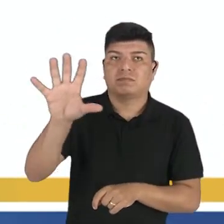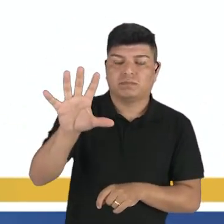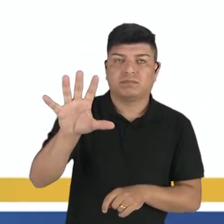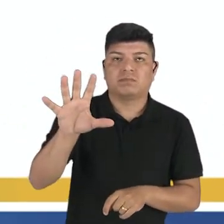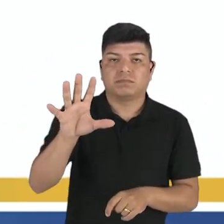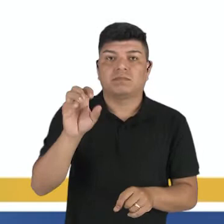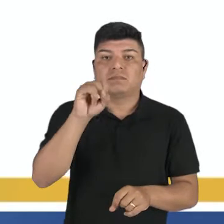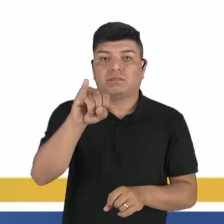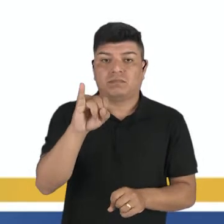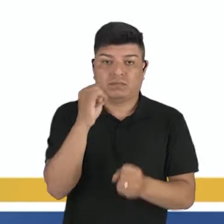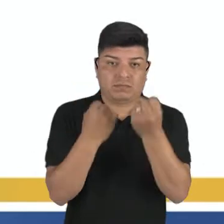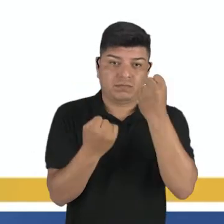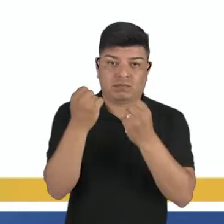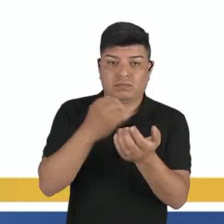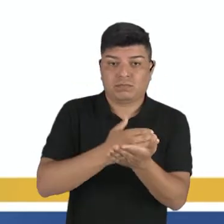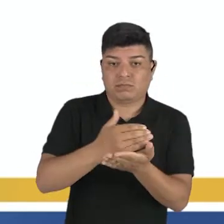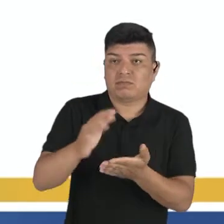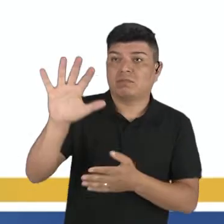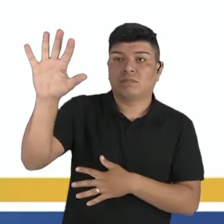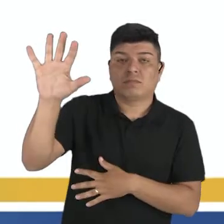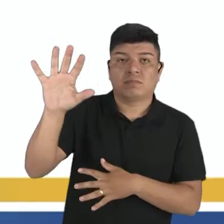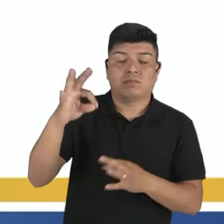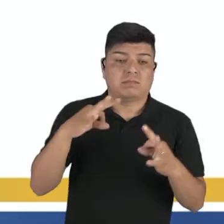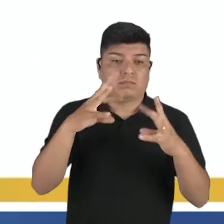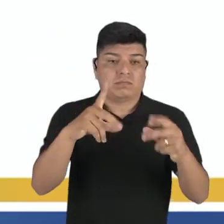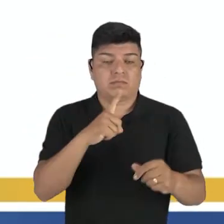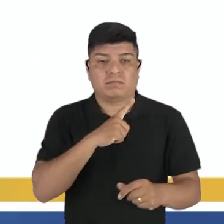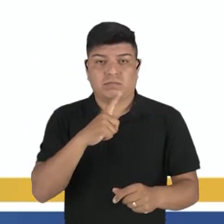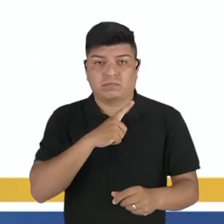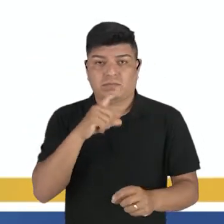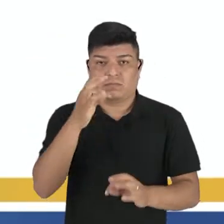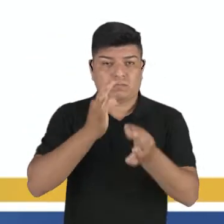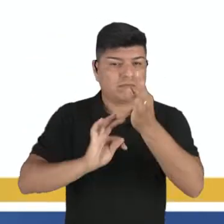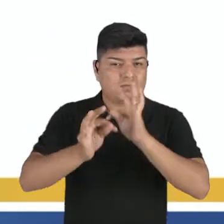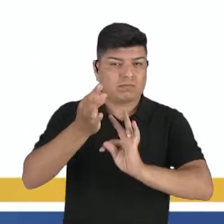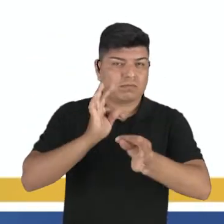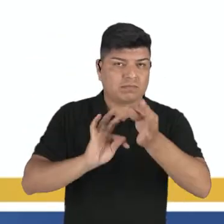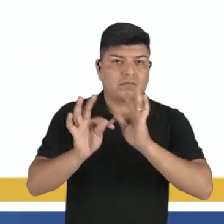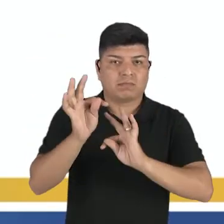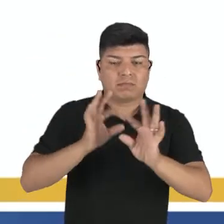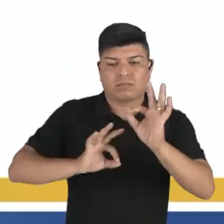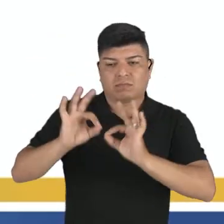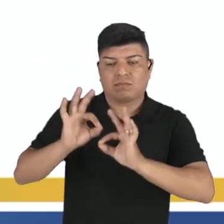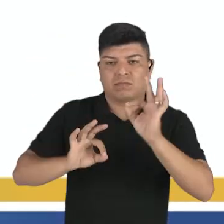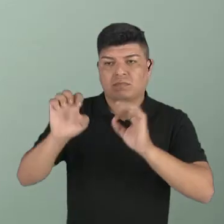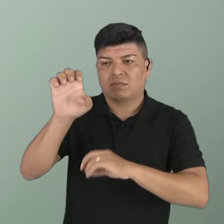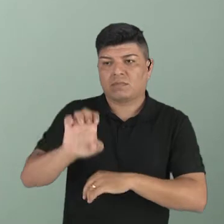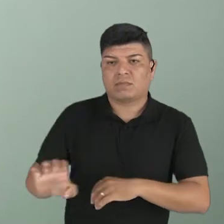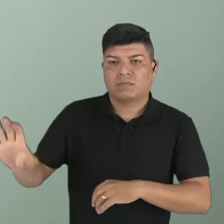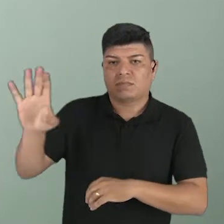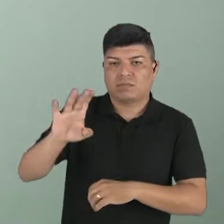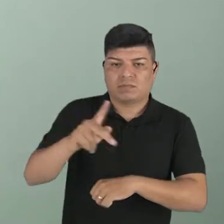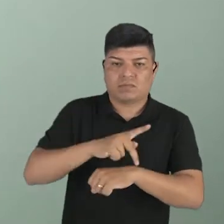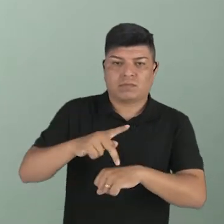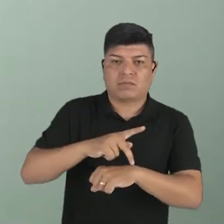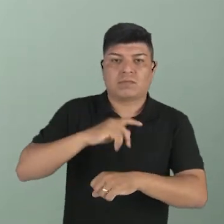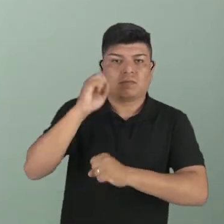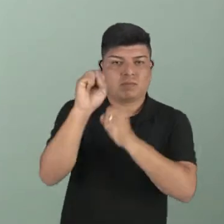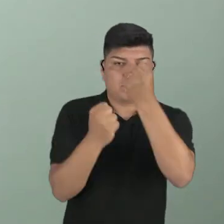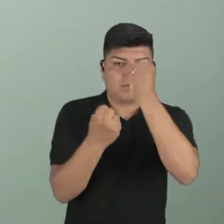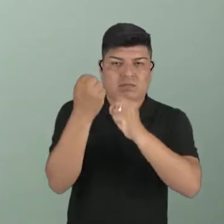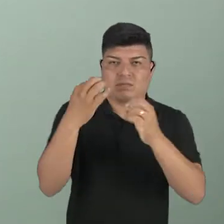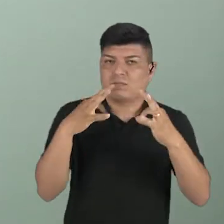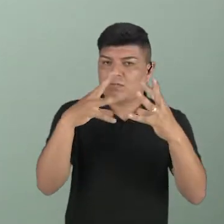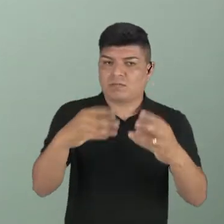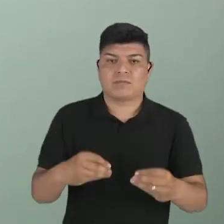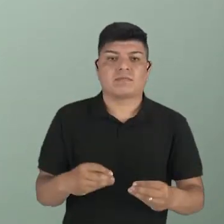Como eu falei, se a indústria começou lá, eles têm todo esse aparato tecnológico, né? A Europa, né? País industrializado,